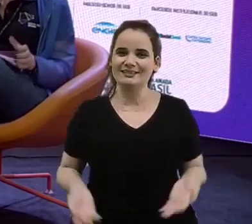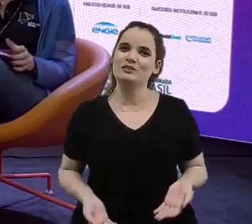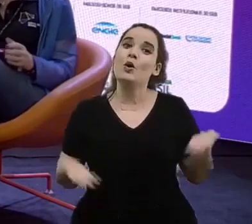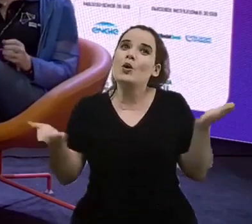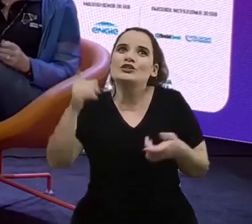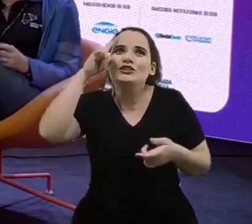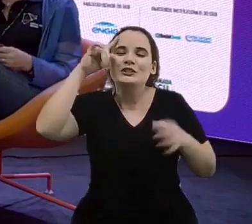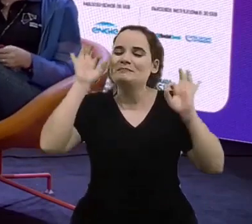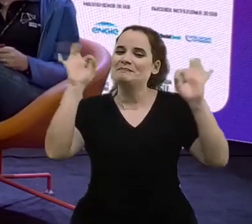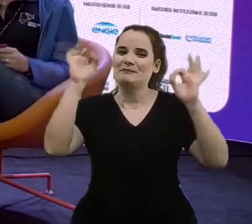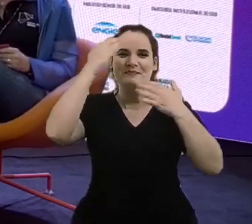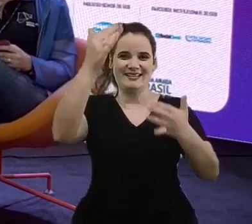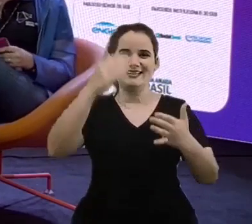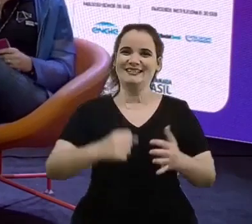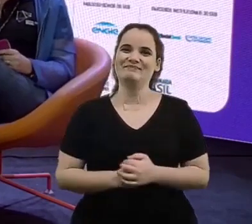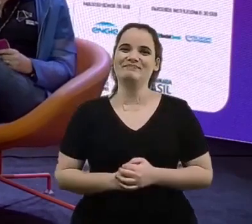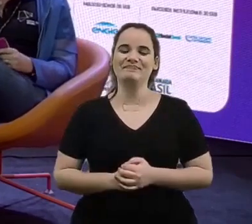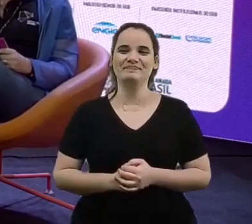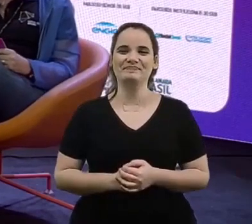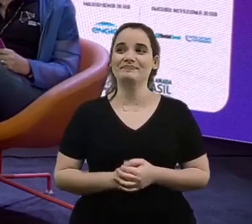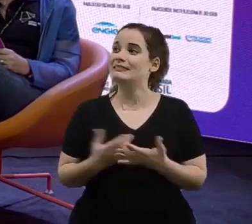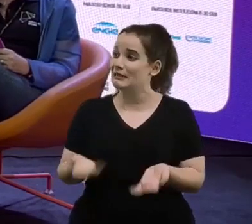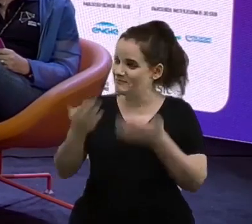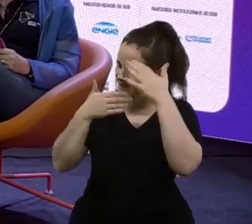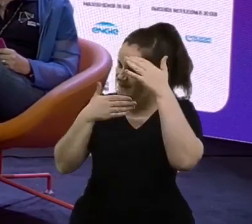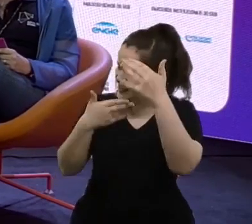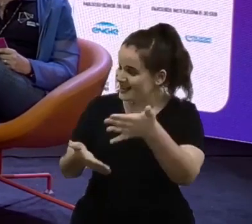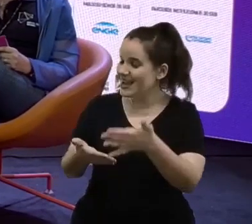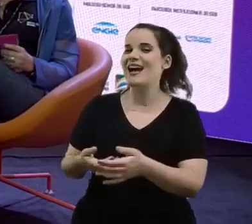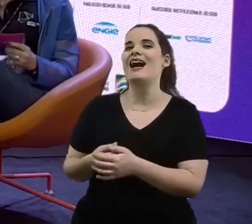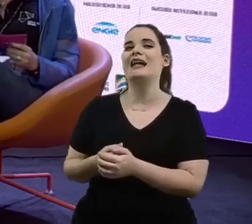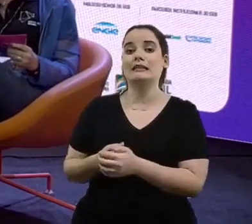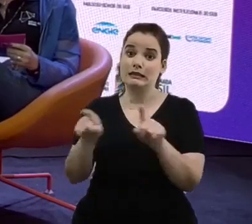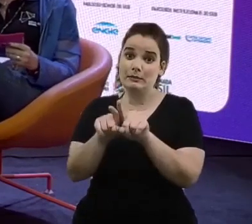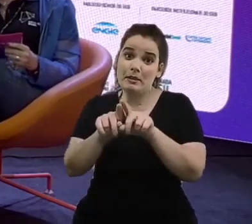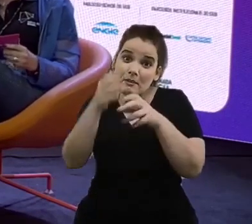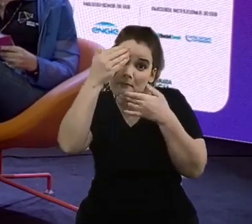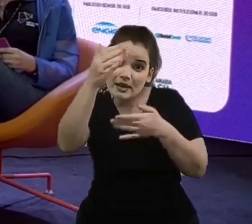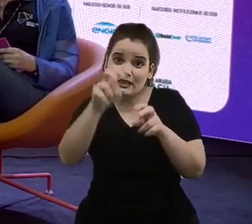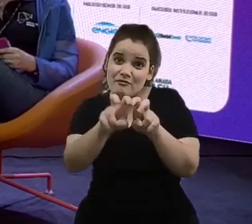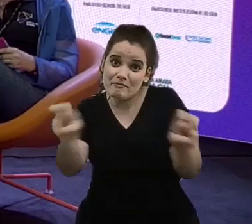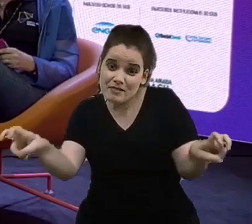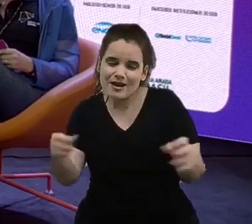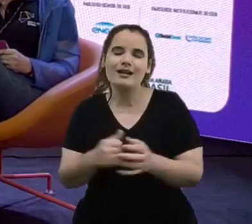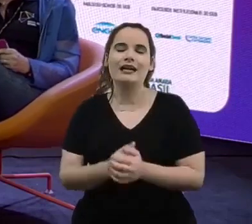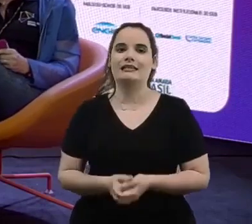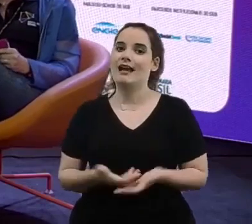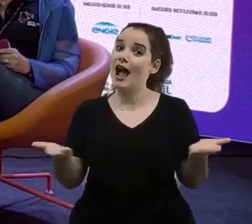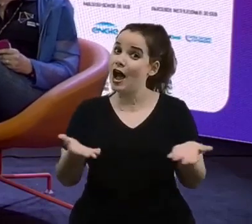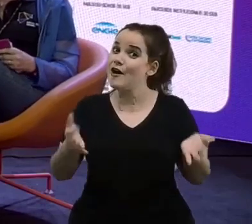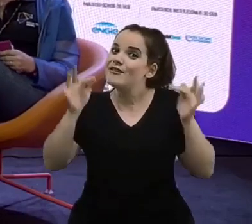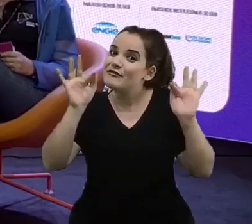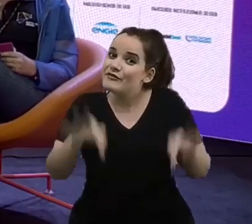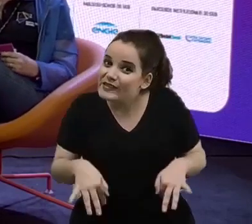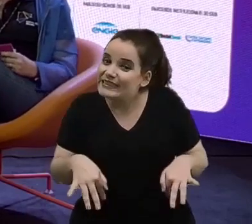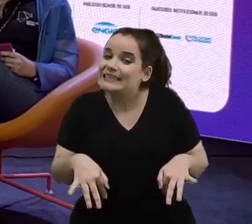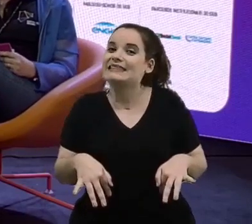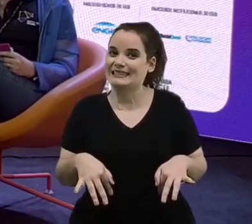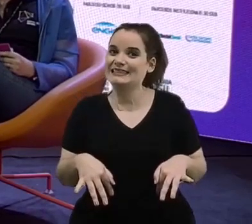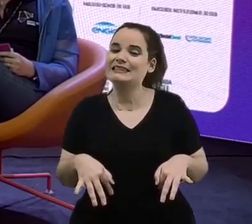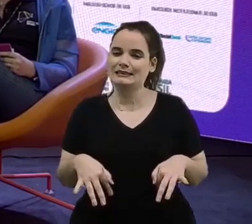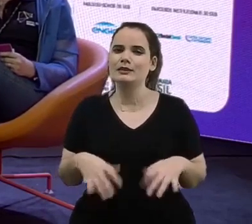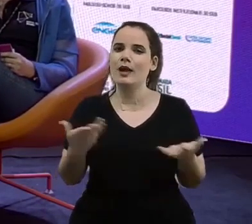e essa capacidade de vocês de romperem desafios, para mim, assim, poderia parar por aqui, tá? Então, a primeira coisa,